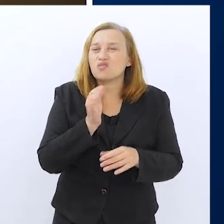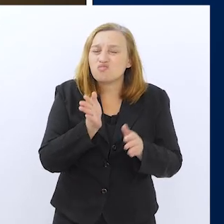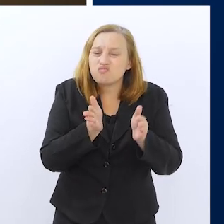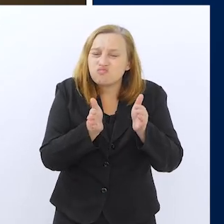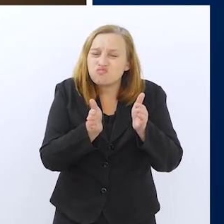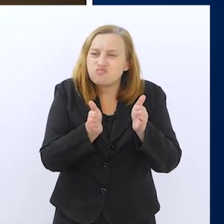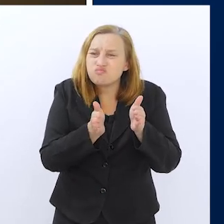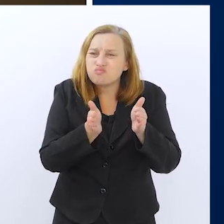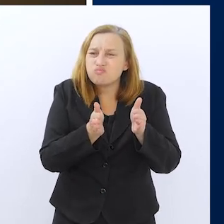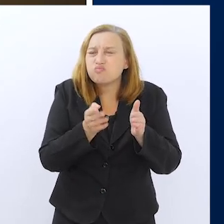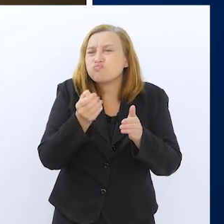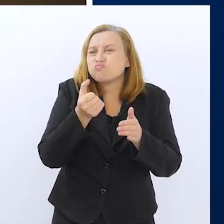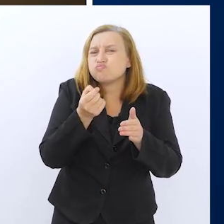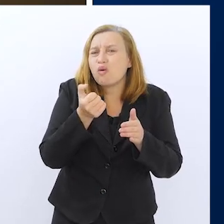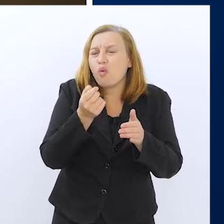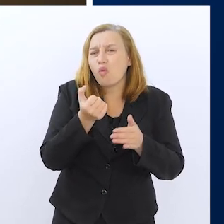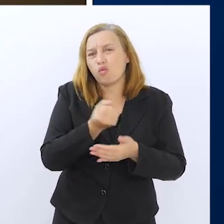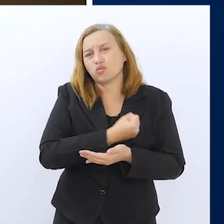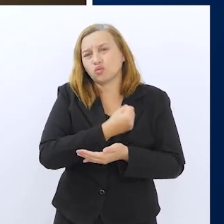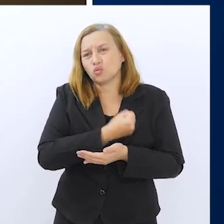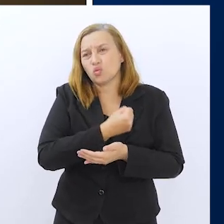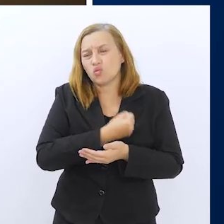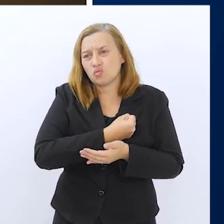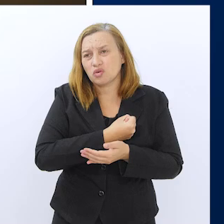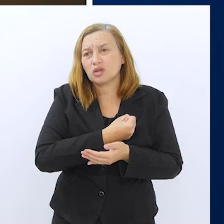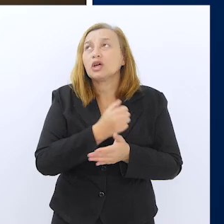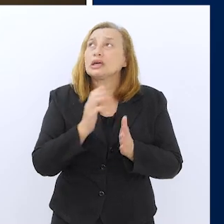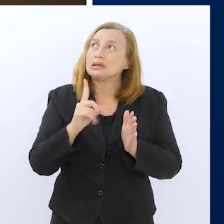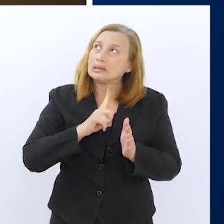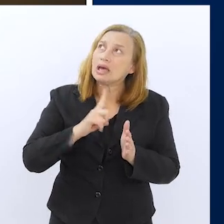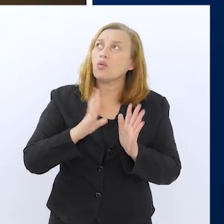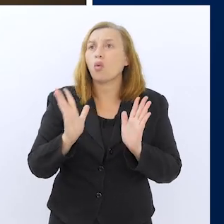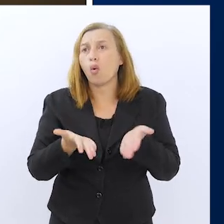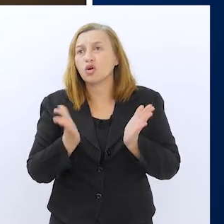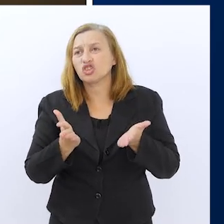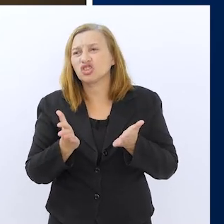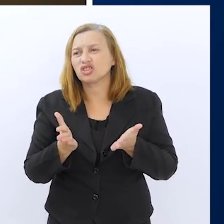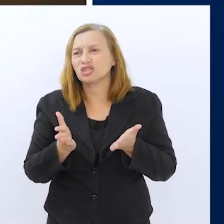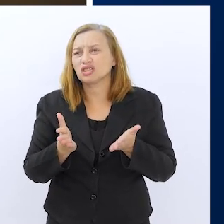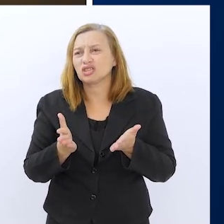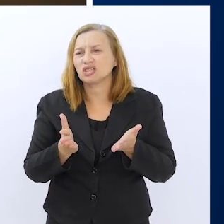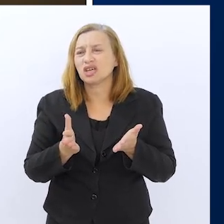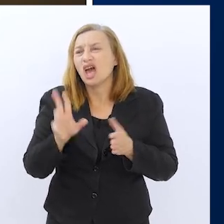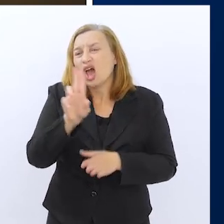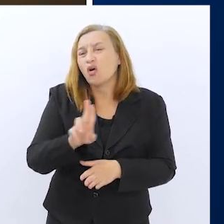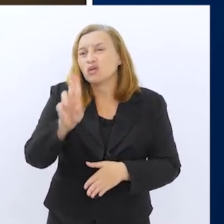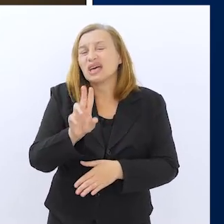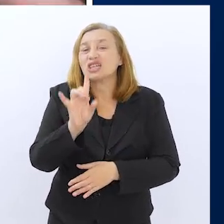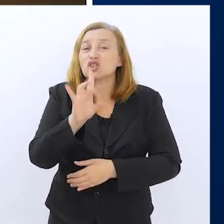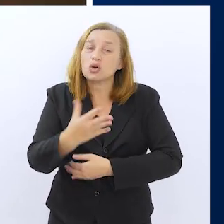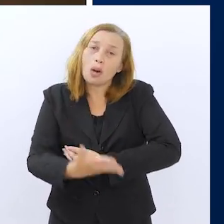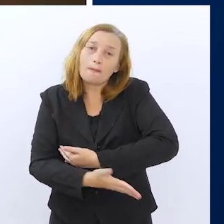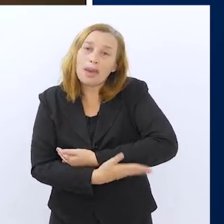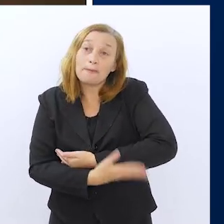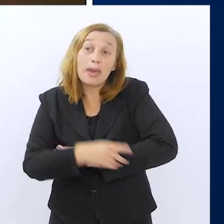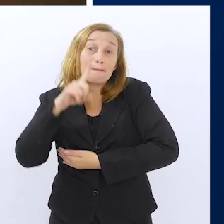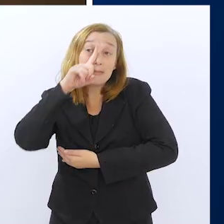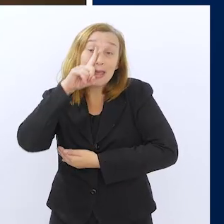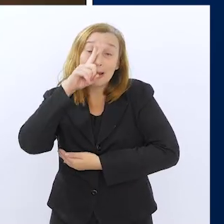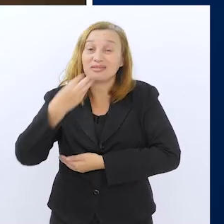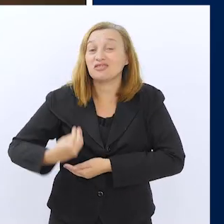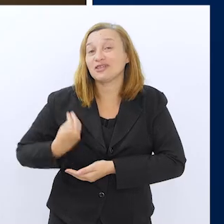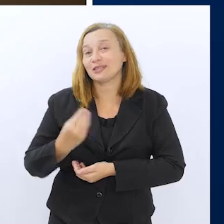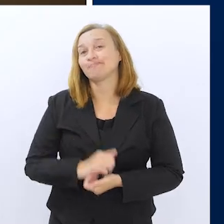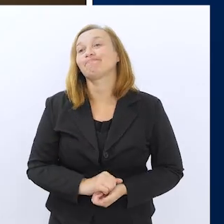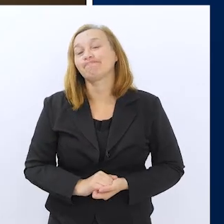termos um estoque de leite materno ainda muito baixo e que o que se tem hoje em dia é se usado para os bebês